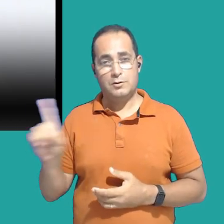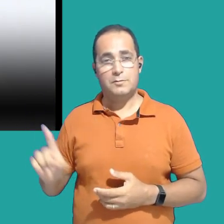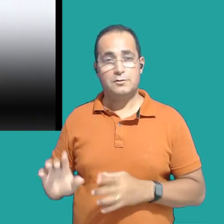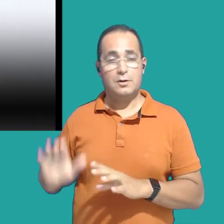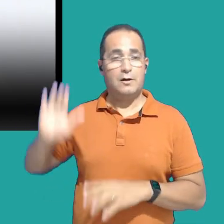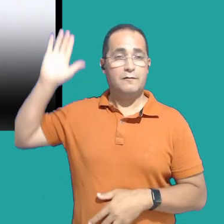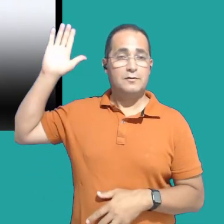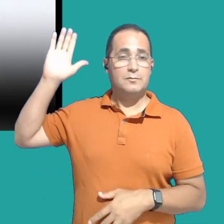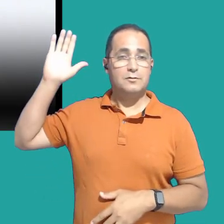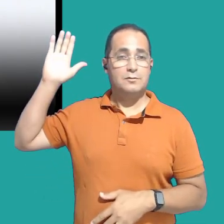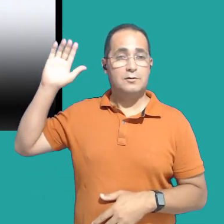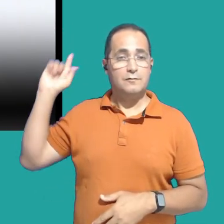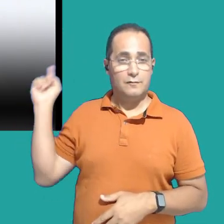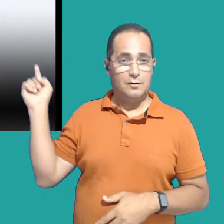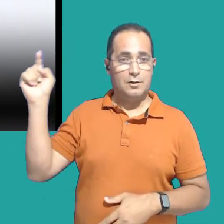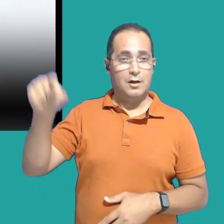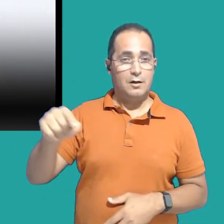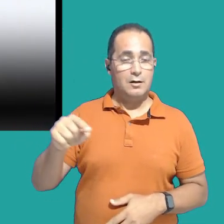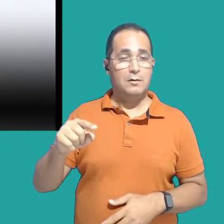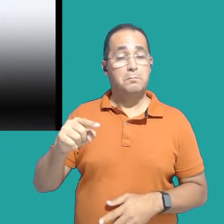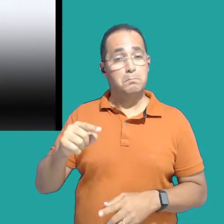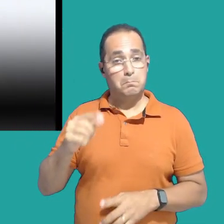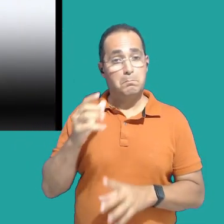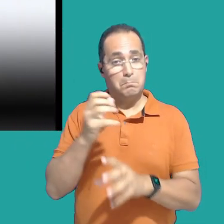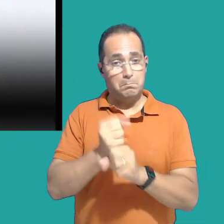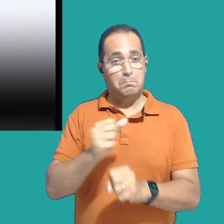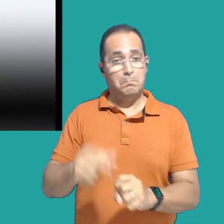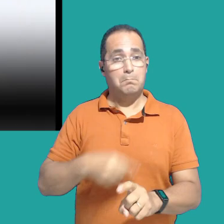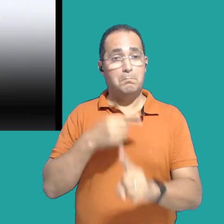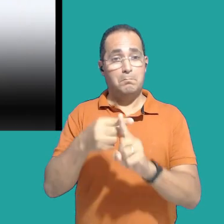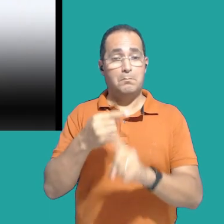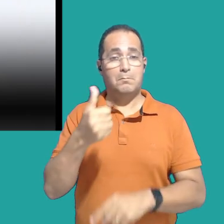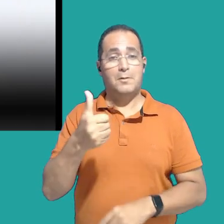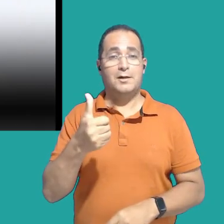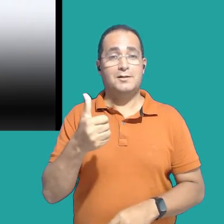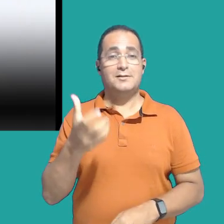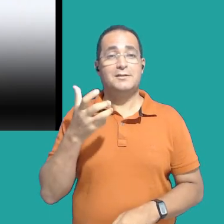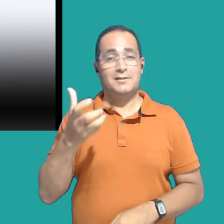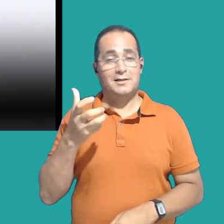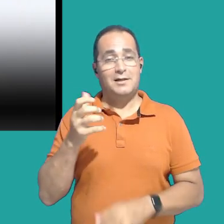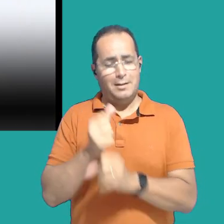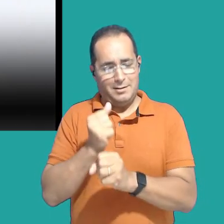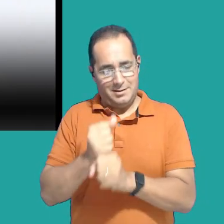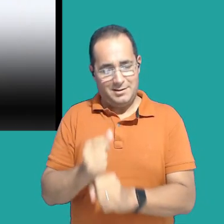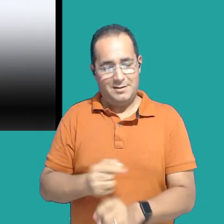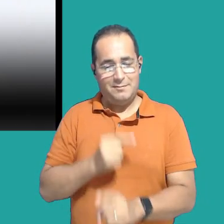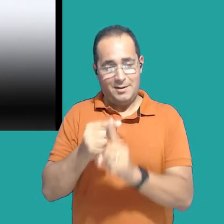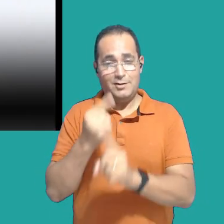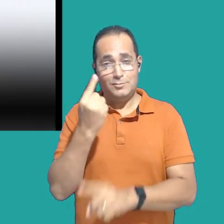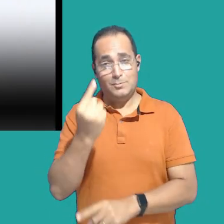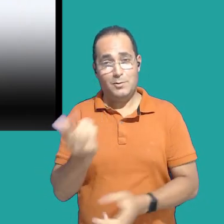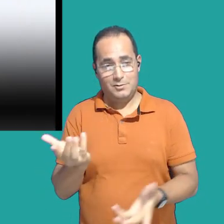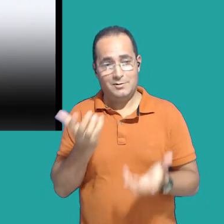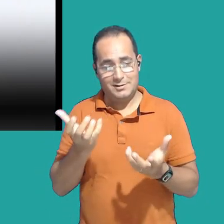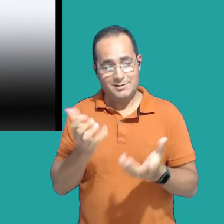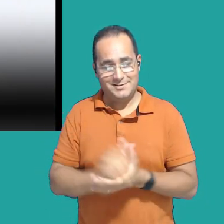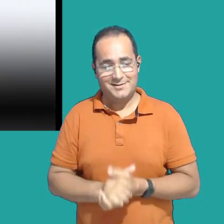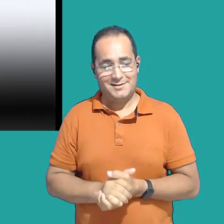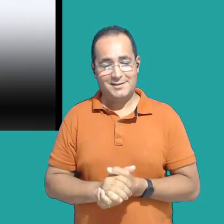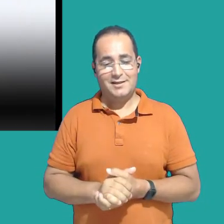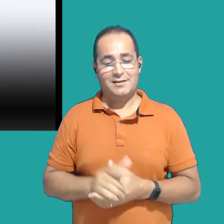outra pessoa levantou a mão para ir, foi lá porque valia um ponto também. Além de eu saber, eu queria o ponto. Diga aí, é.